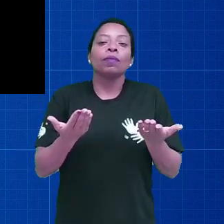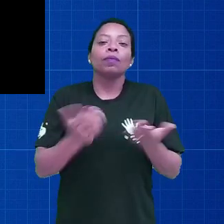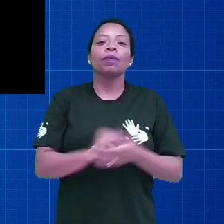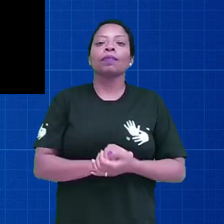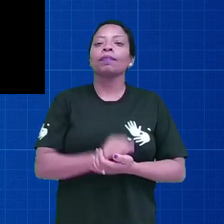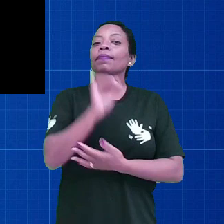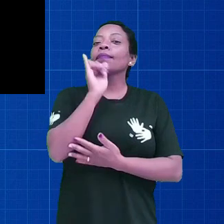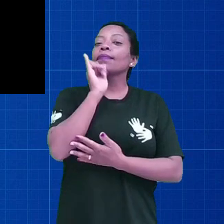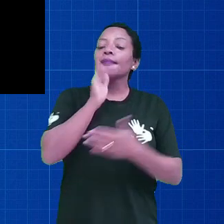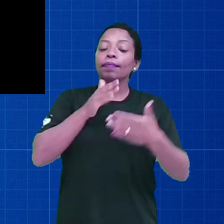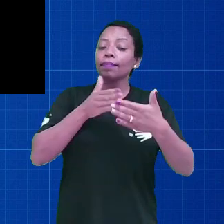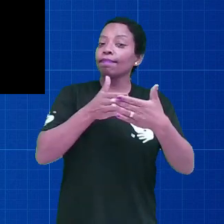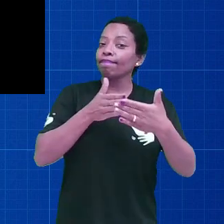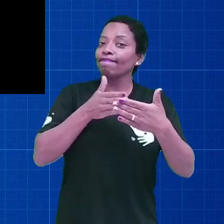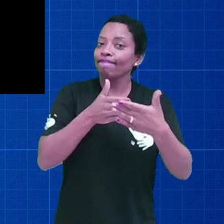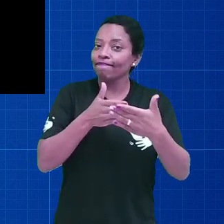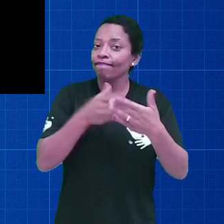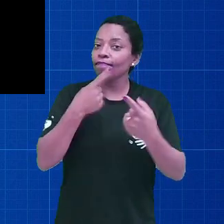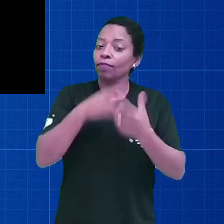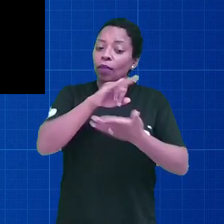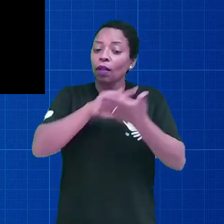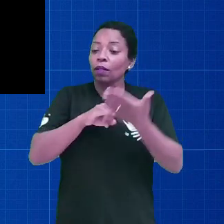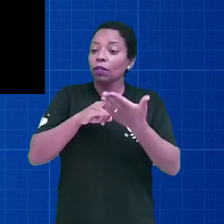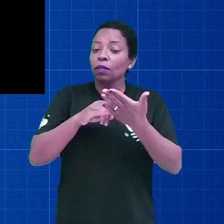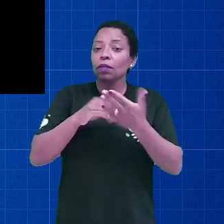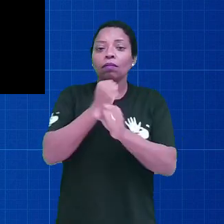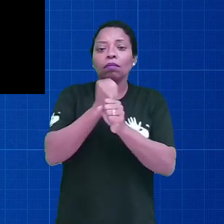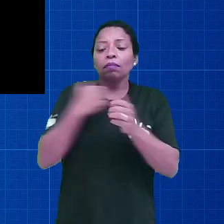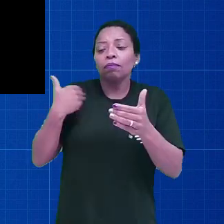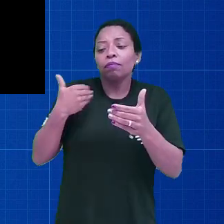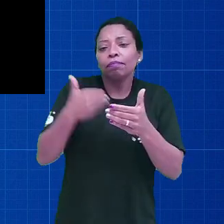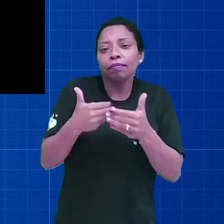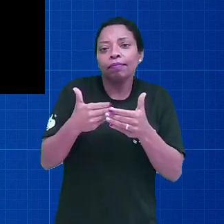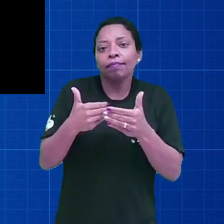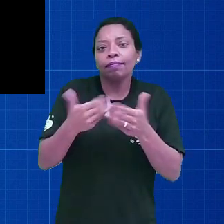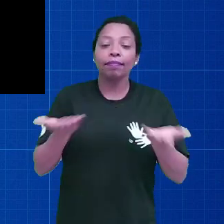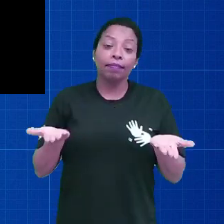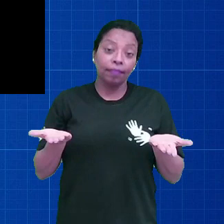limitação que nós temos está relacionada a isso. O que nós fazemos do ponto de vista